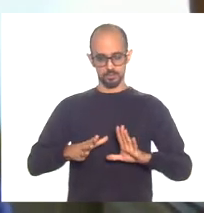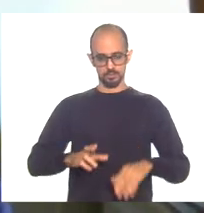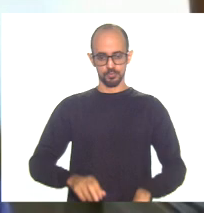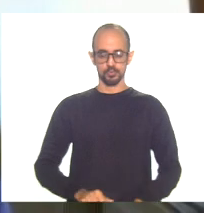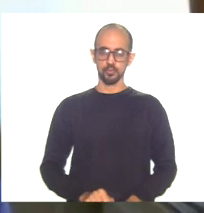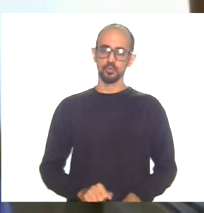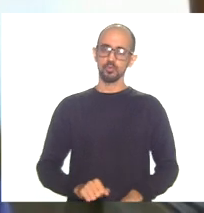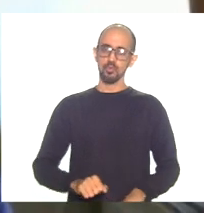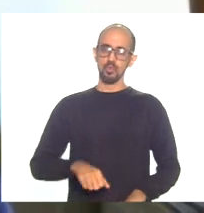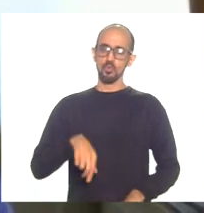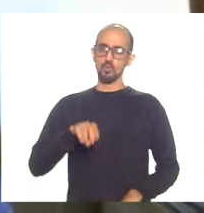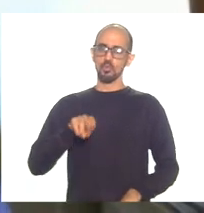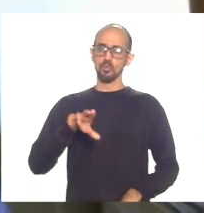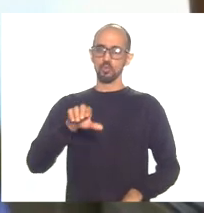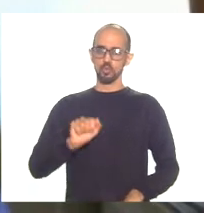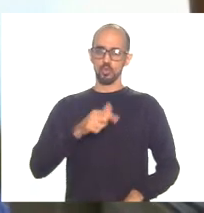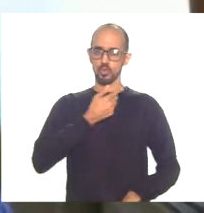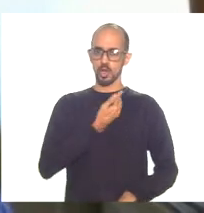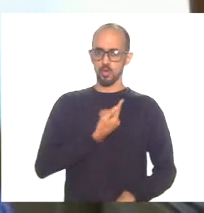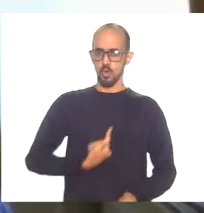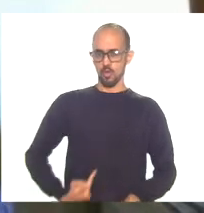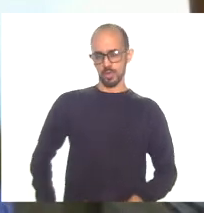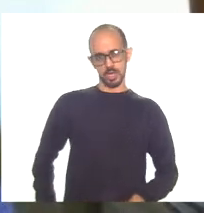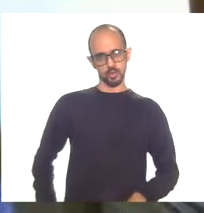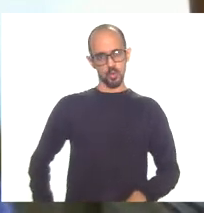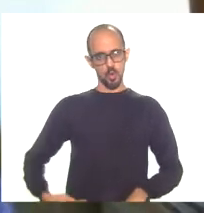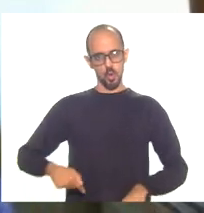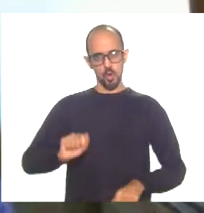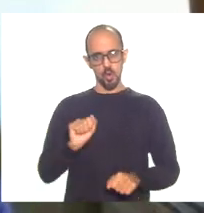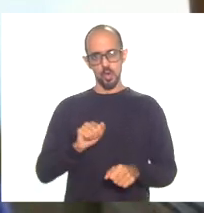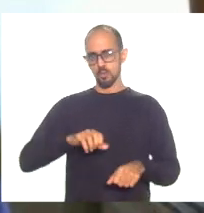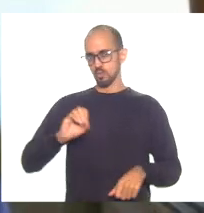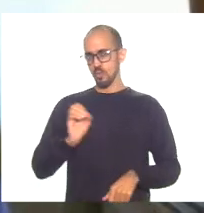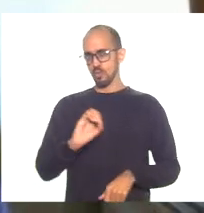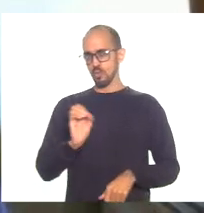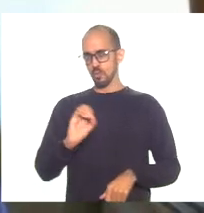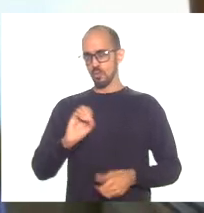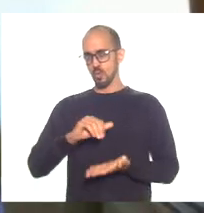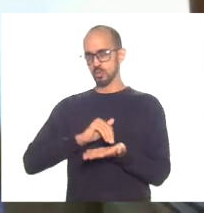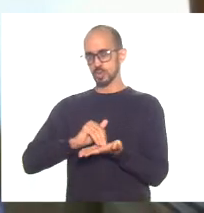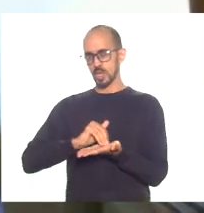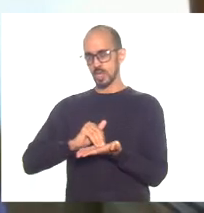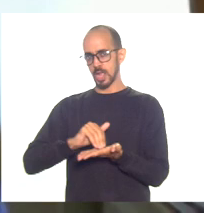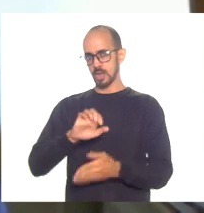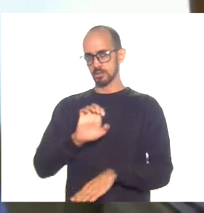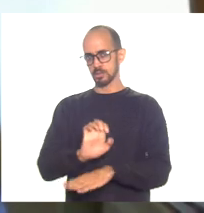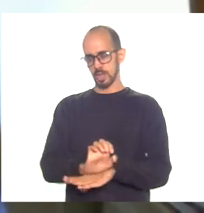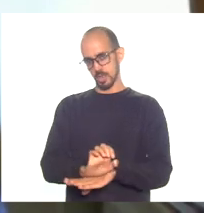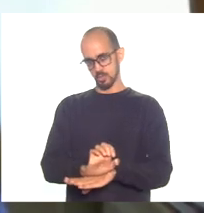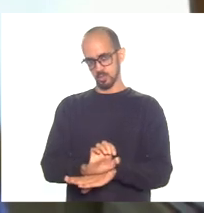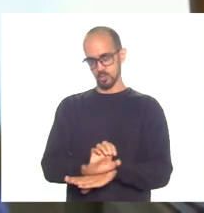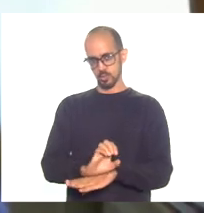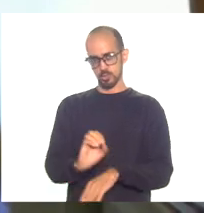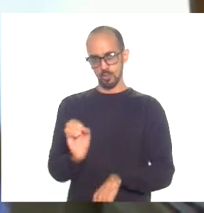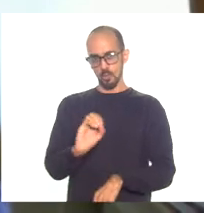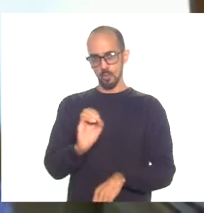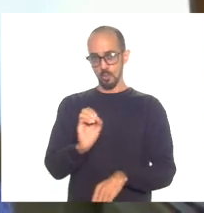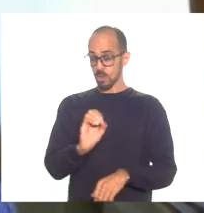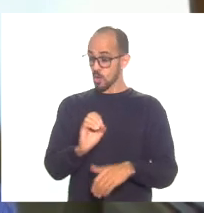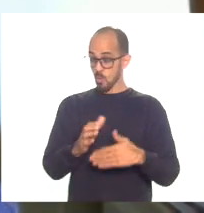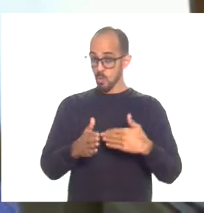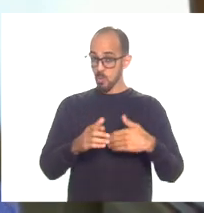Nenhum governador, nenhum secretário de Estado, em nenhuma